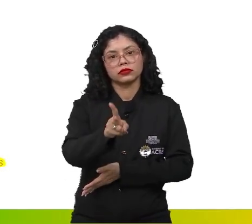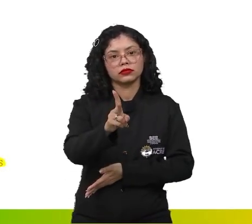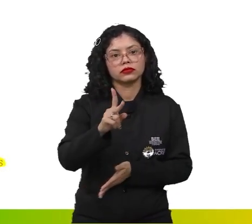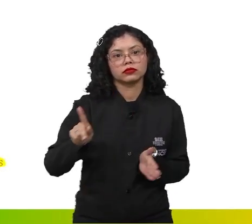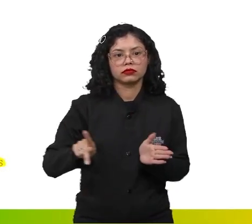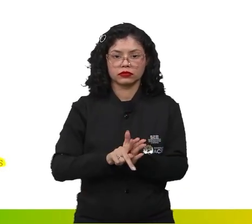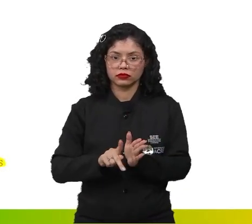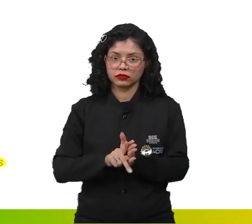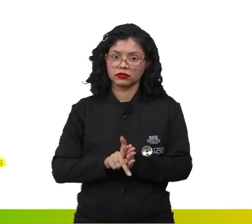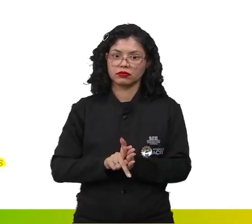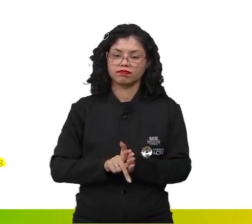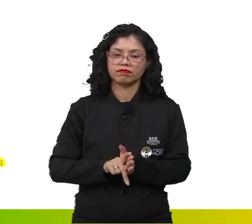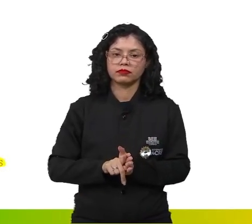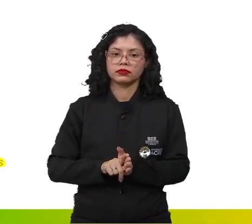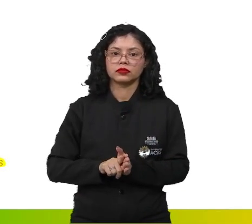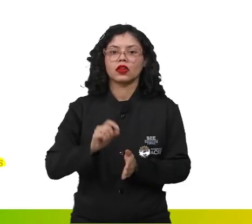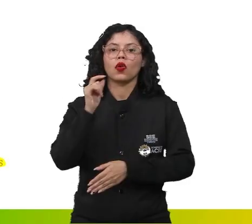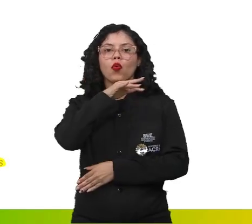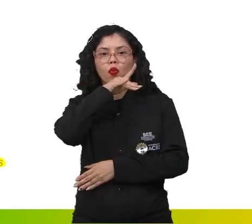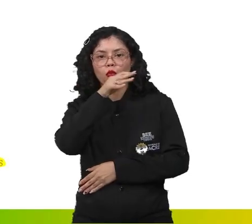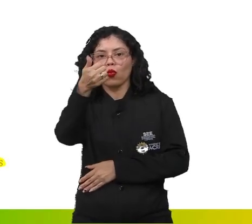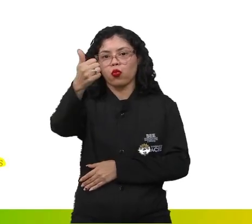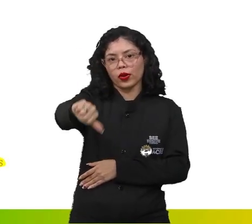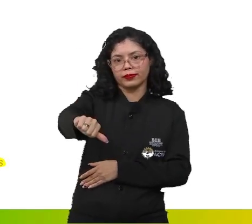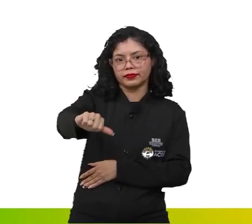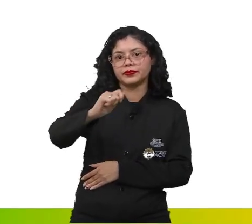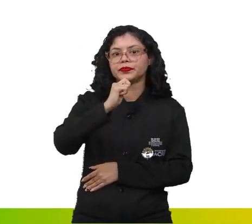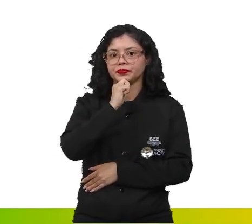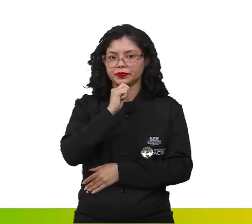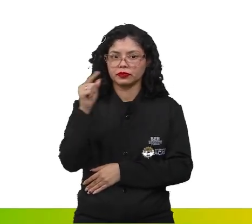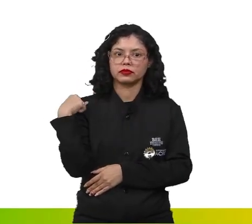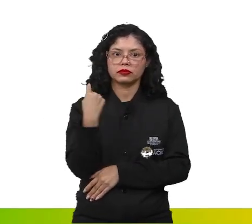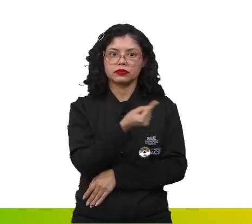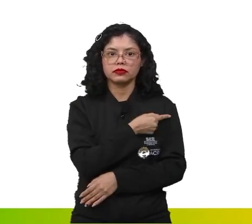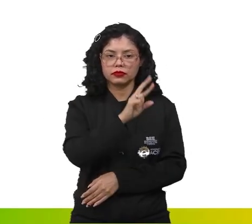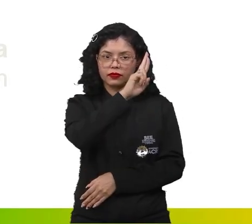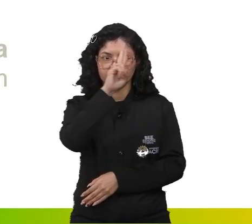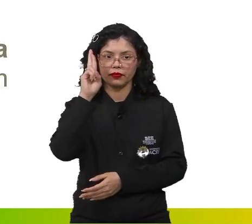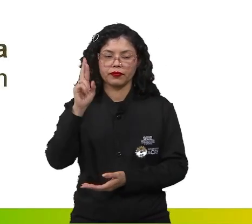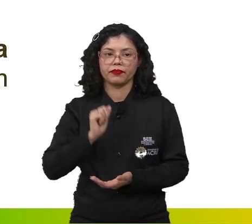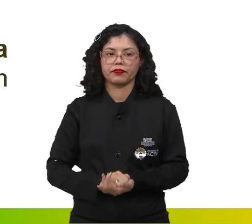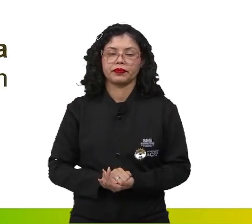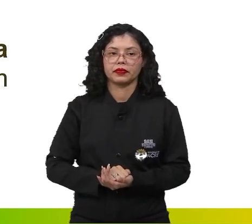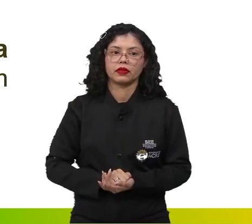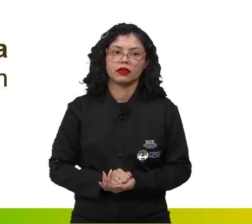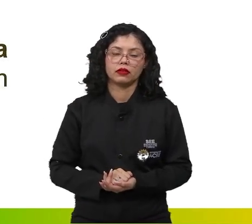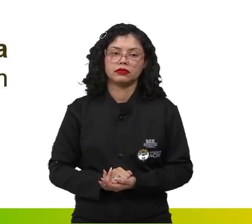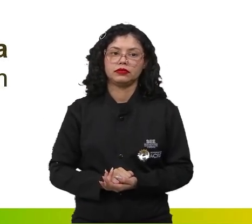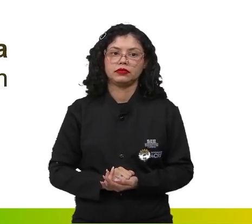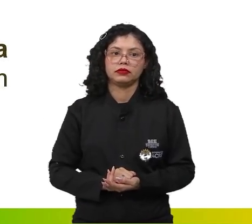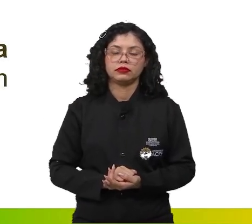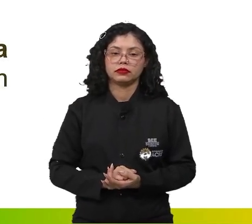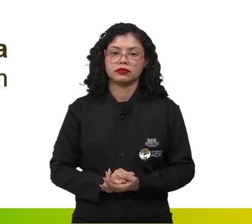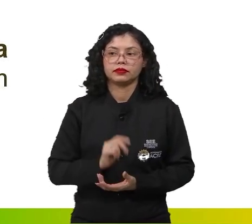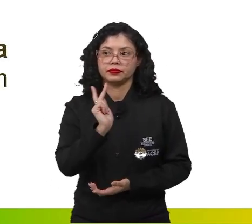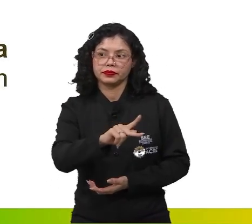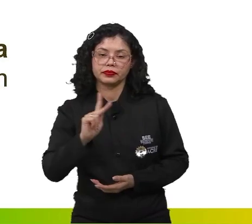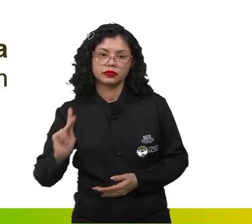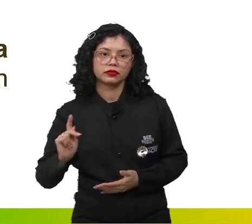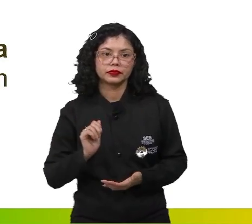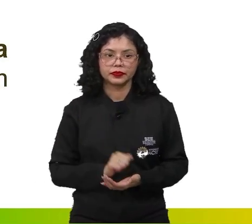duradouras e legados complexos em nossa história. Mas,